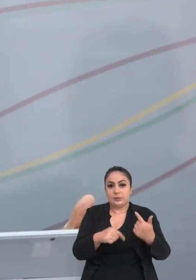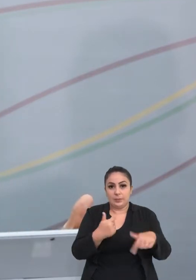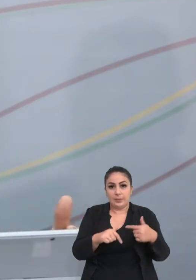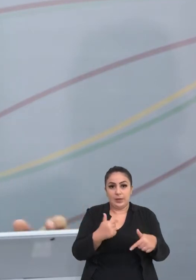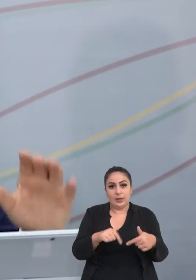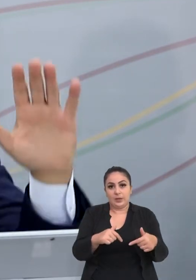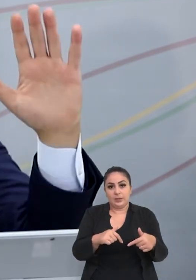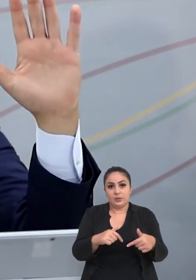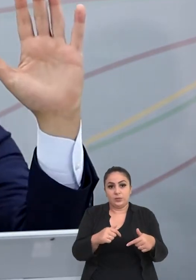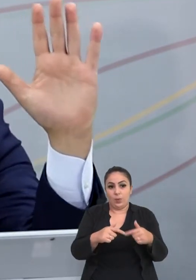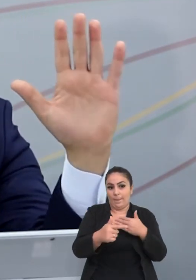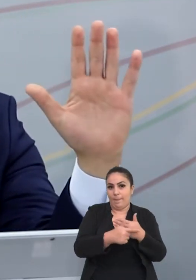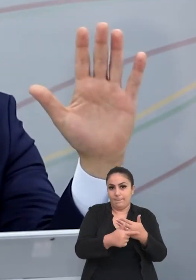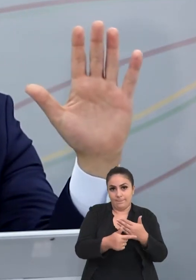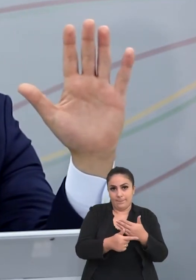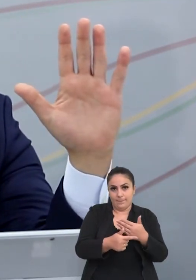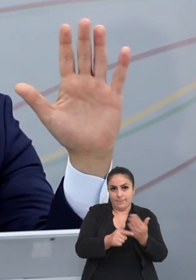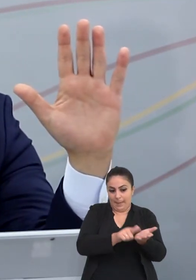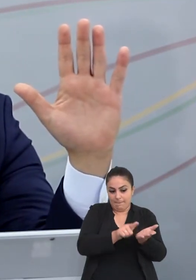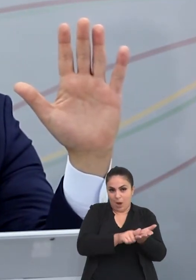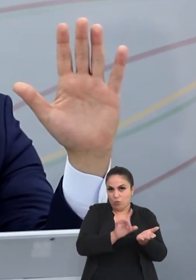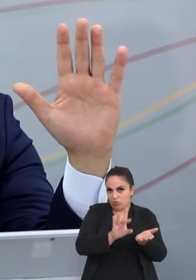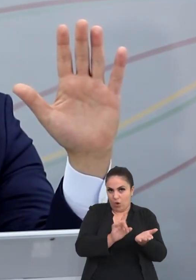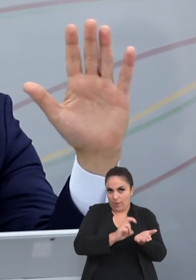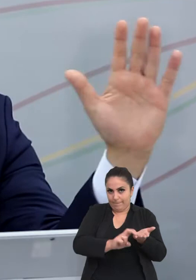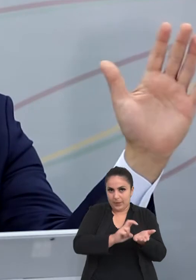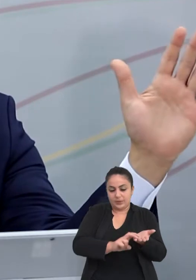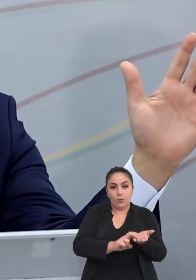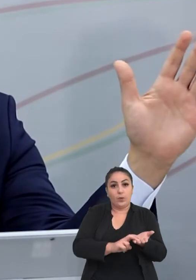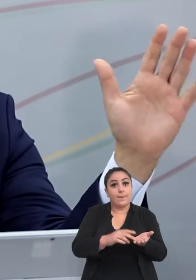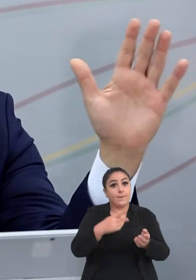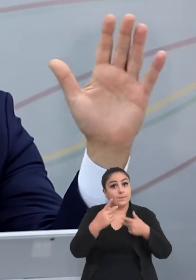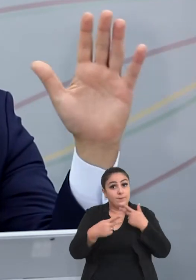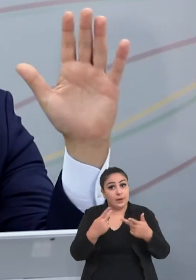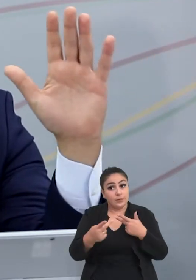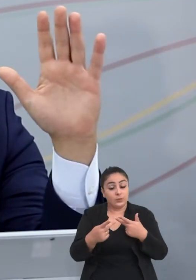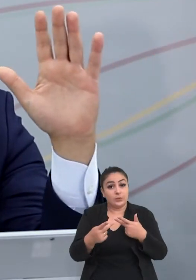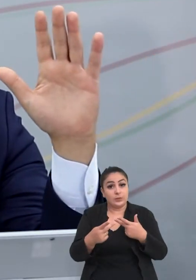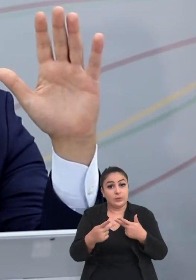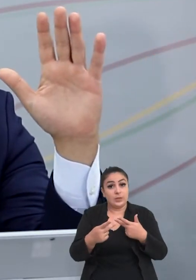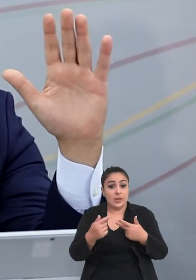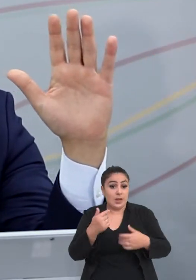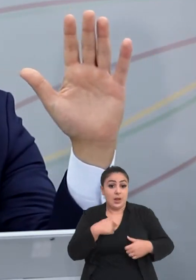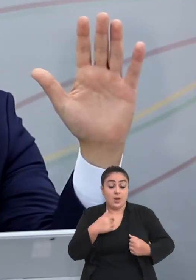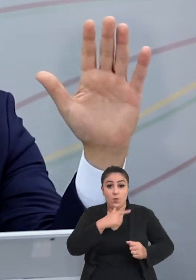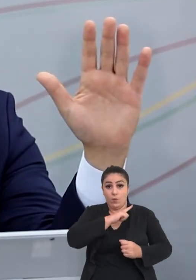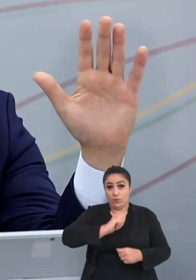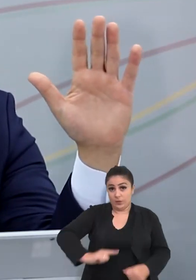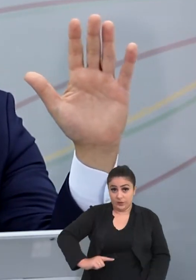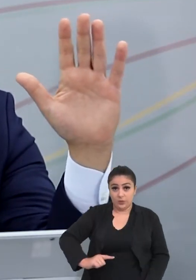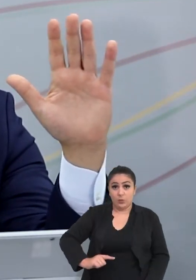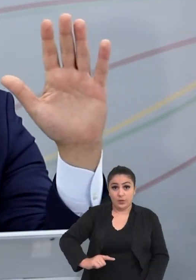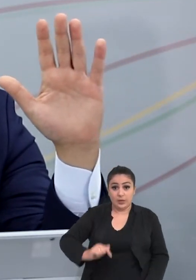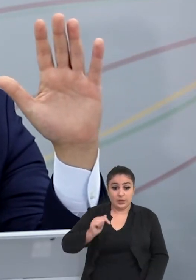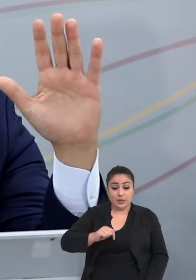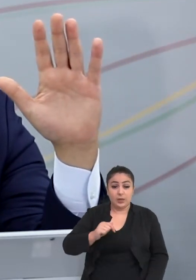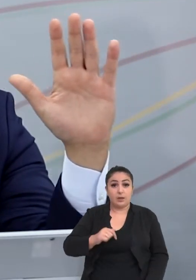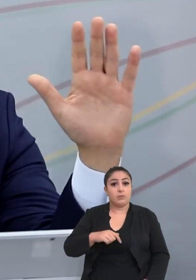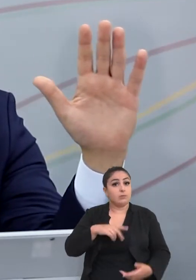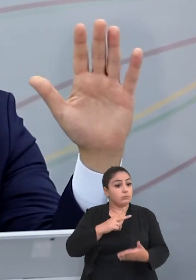desse serviço não é o custo do papel apenas. Eu costumo dizer que eu como governador